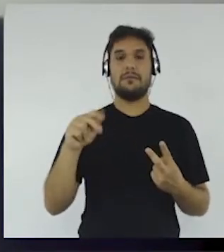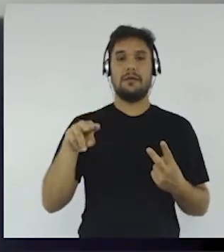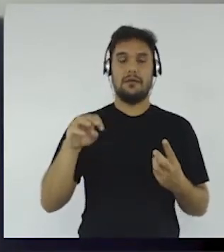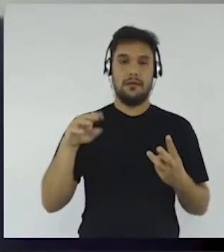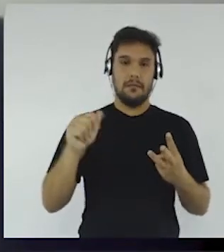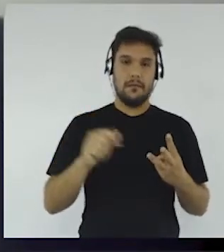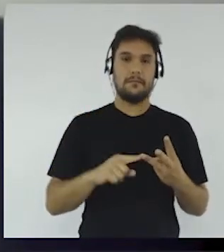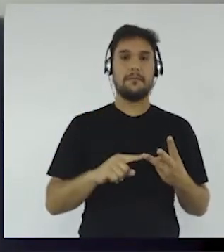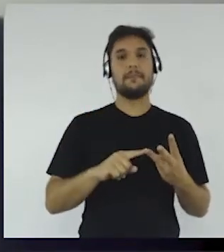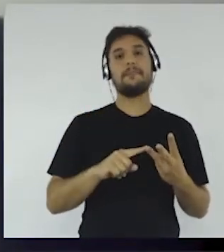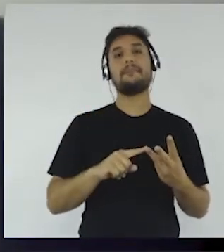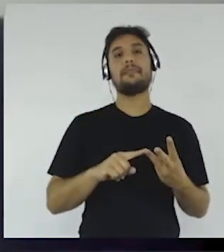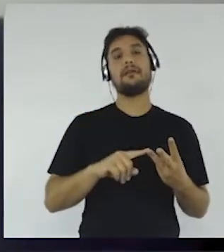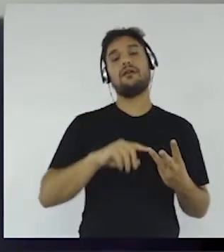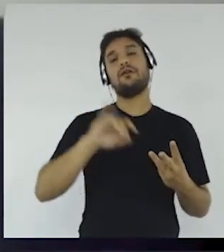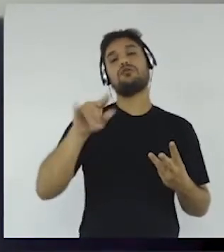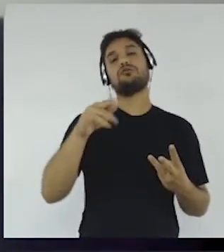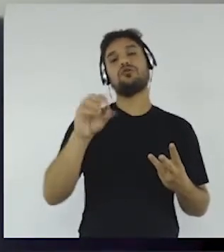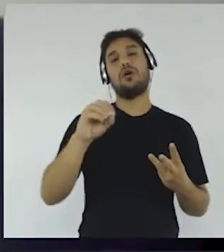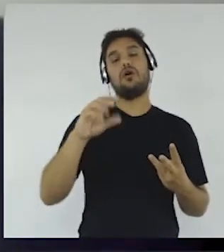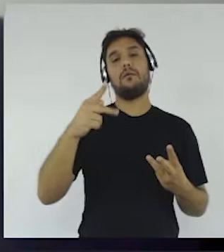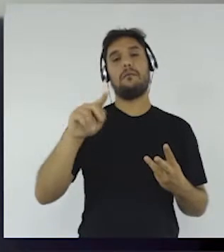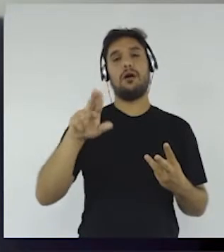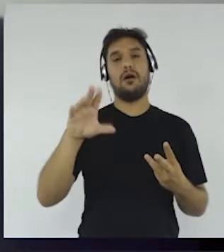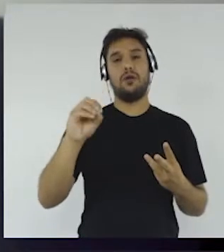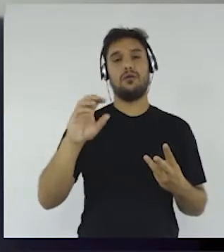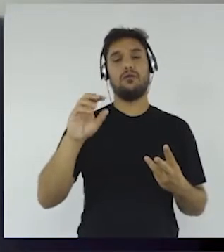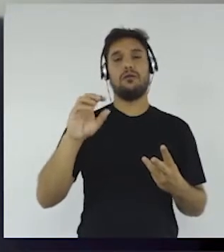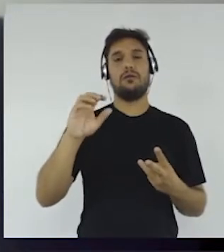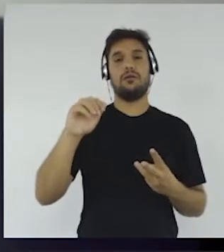Souza, doutor João Paulo Knack